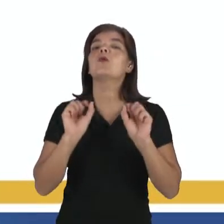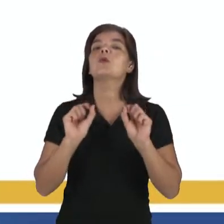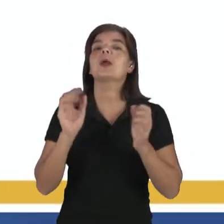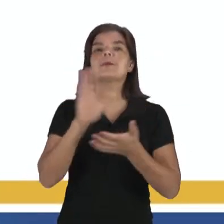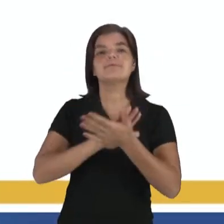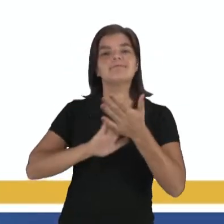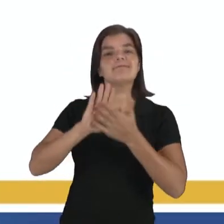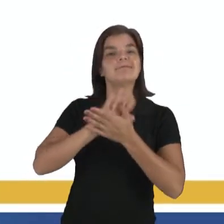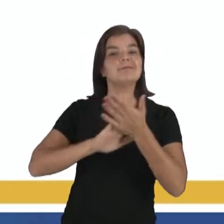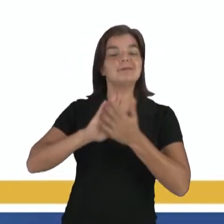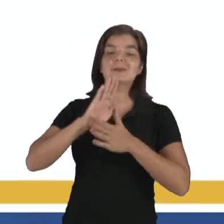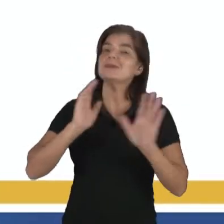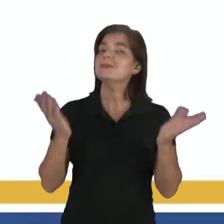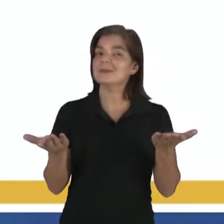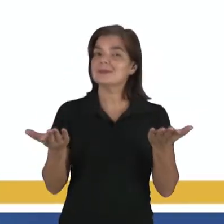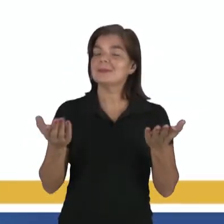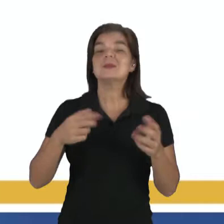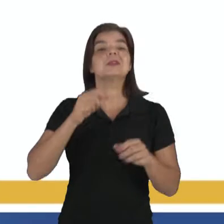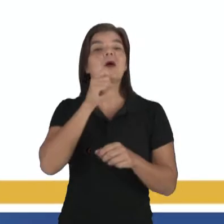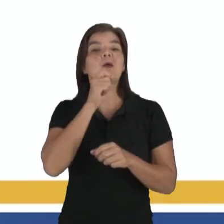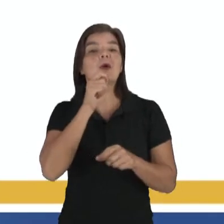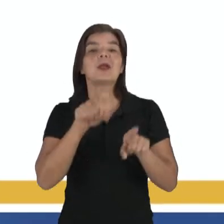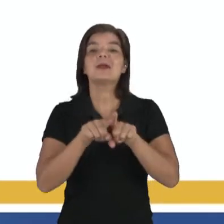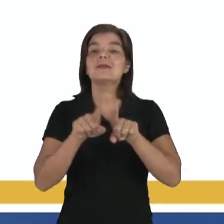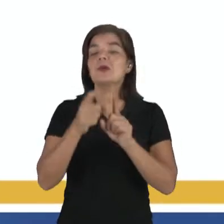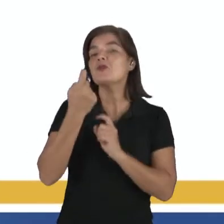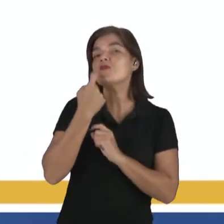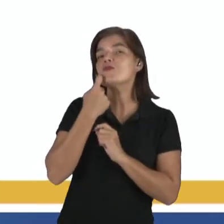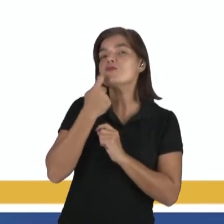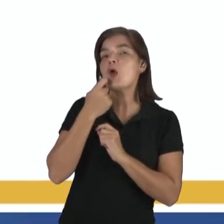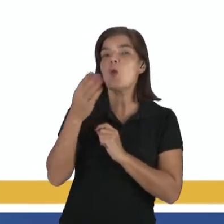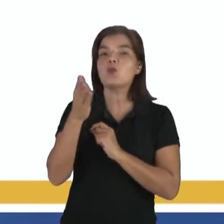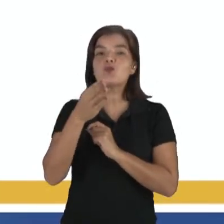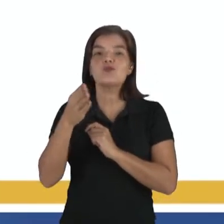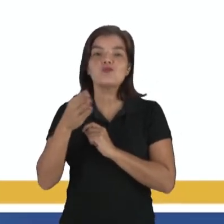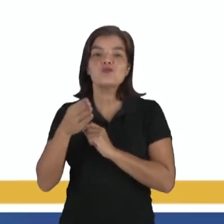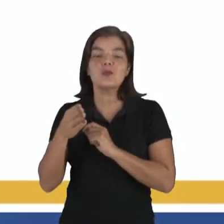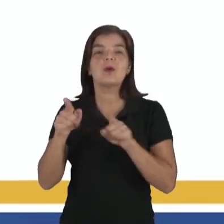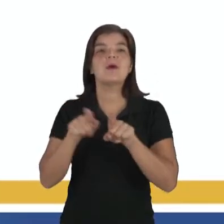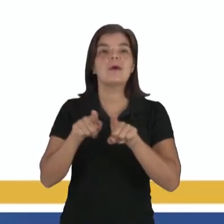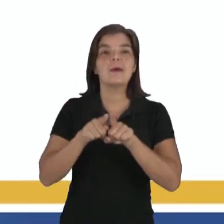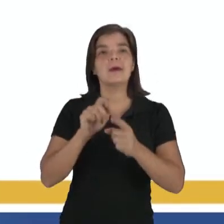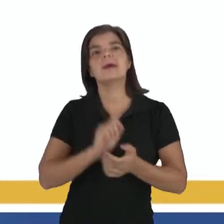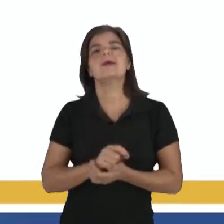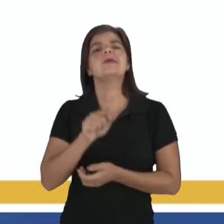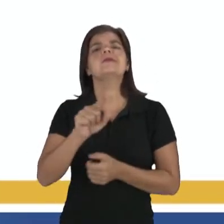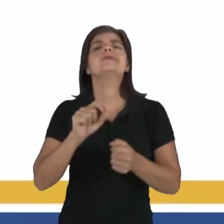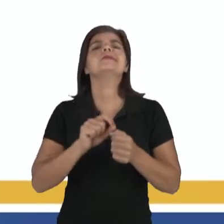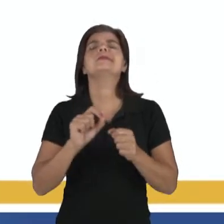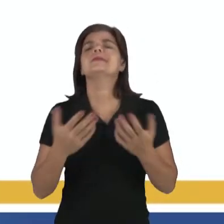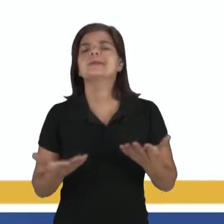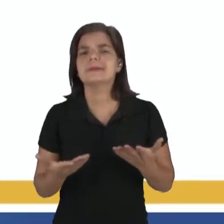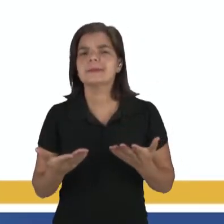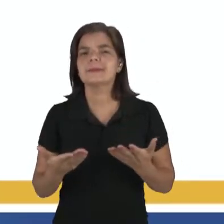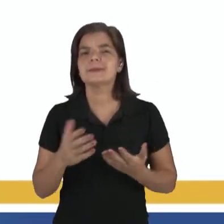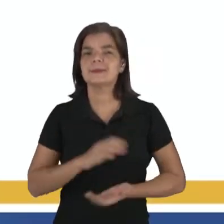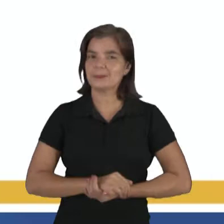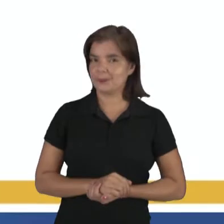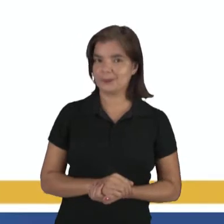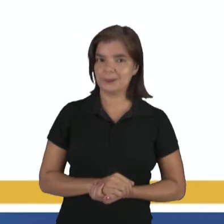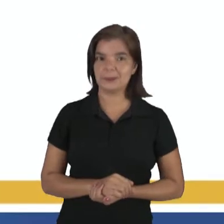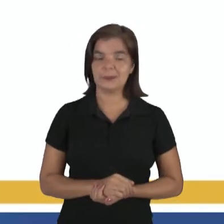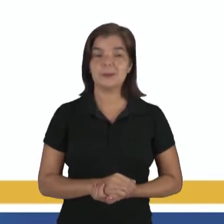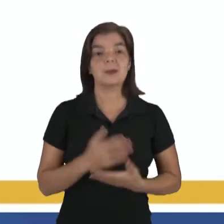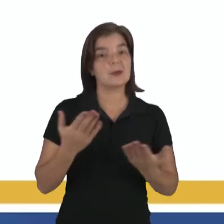Nada. Muito bem. Então o Nemo está nadando. And you, what are you doing? E você? O que você está